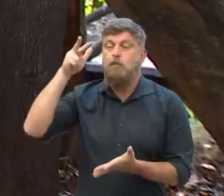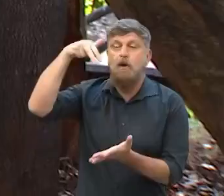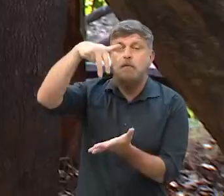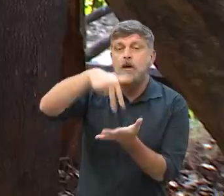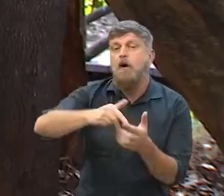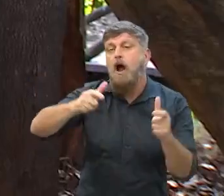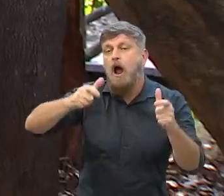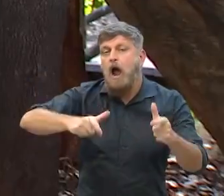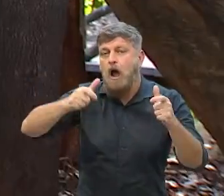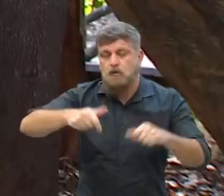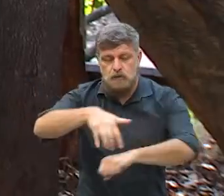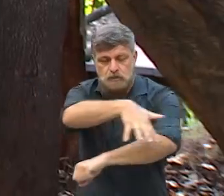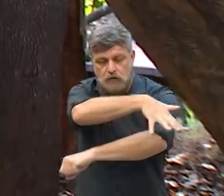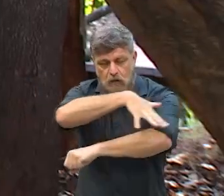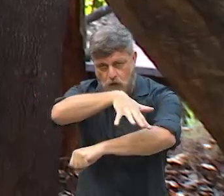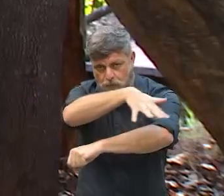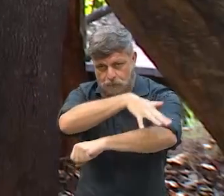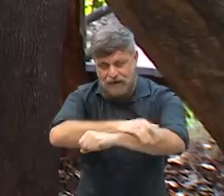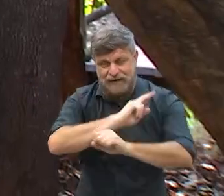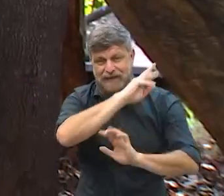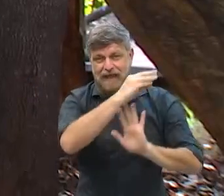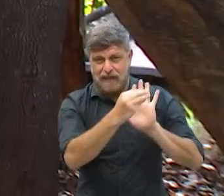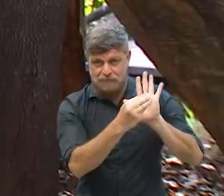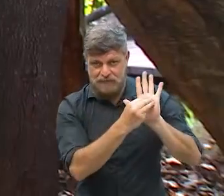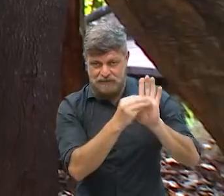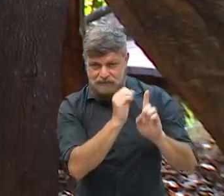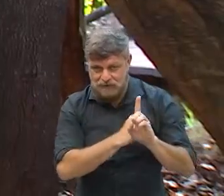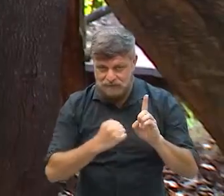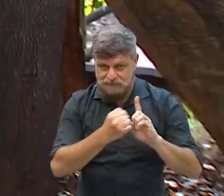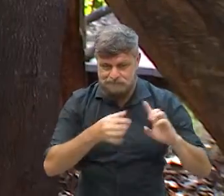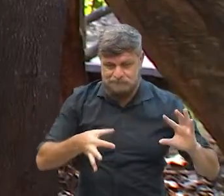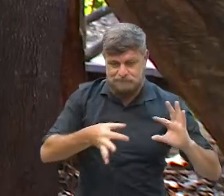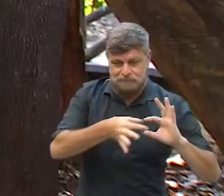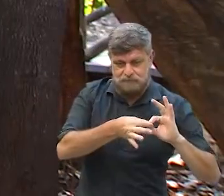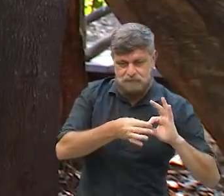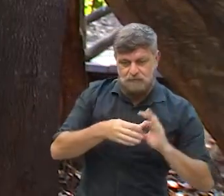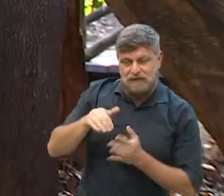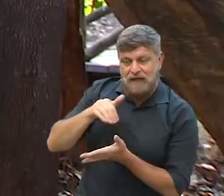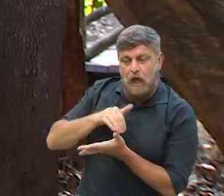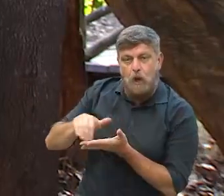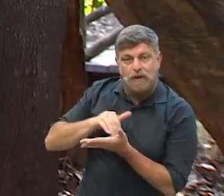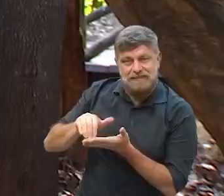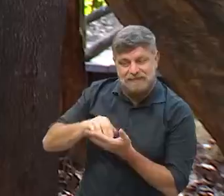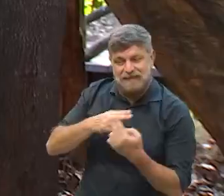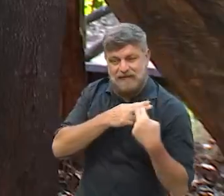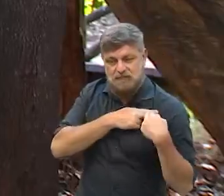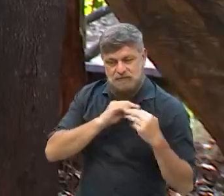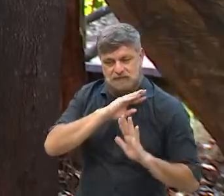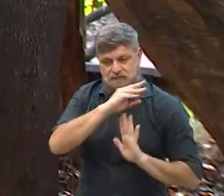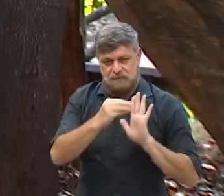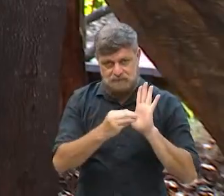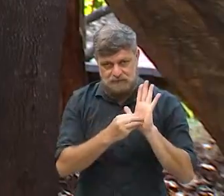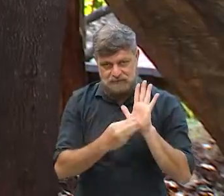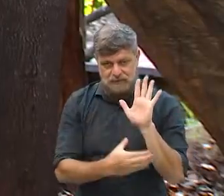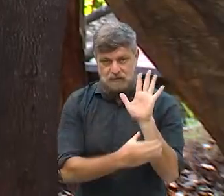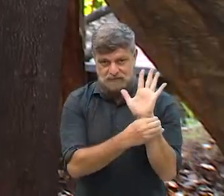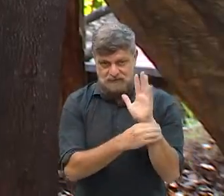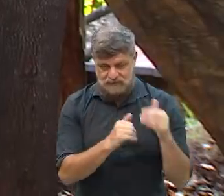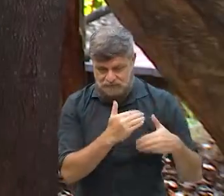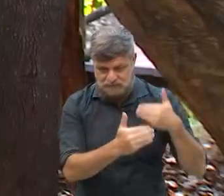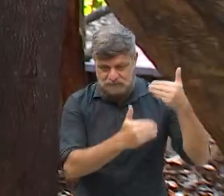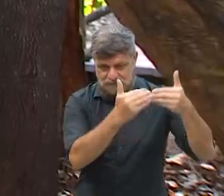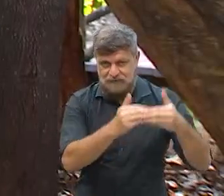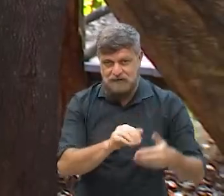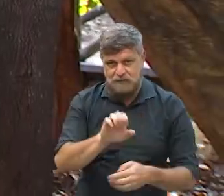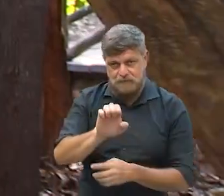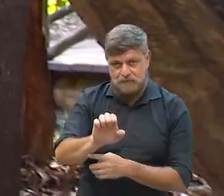parques socioambientais da cidade e eu vou conversar agora com a secretária municipal de Meio Ambiente e Desenvolvimento Sustentável, a